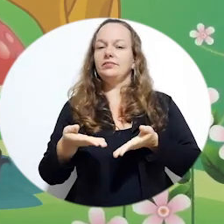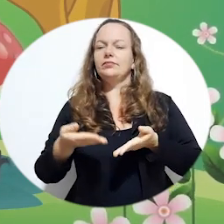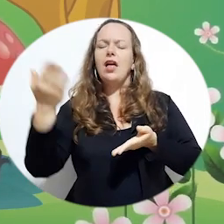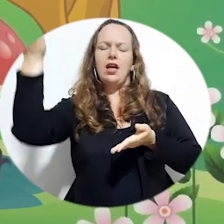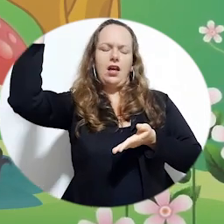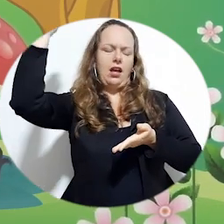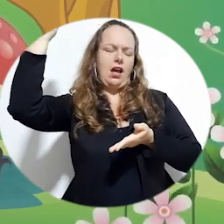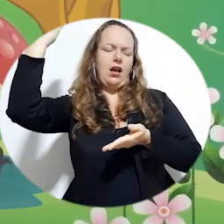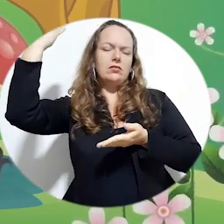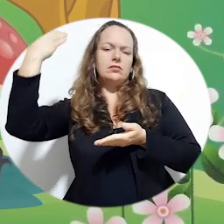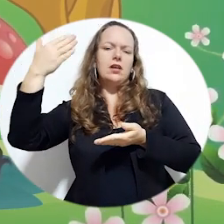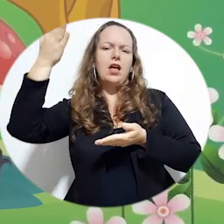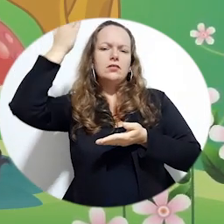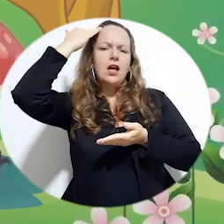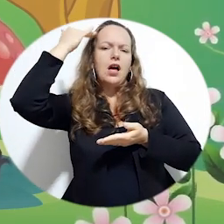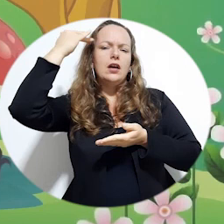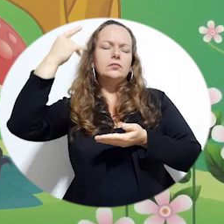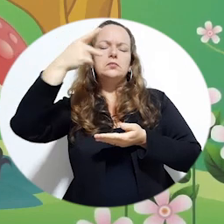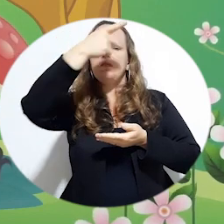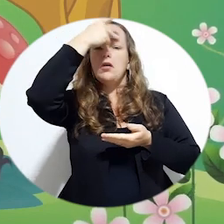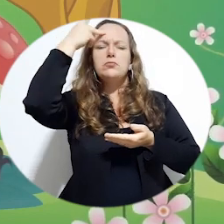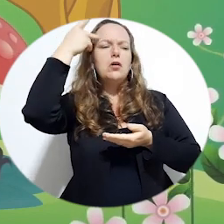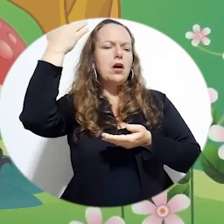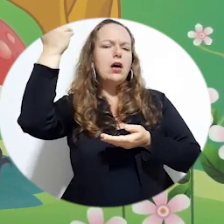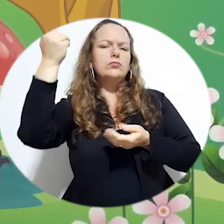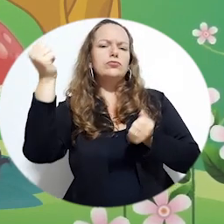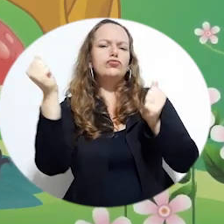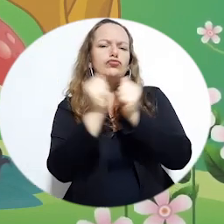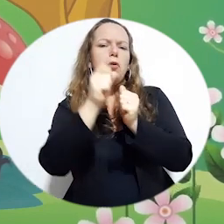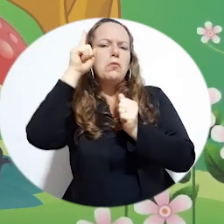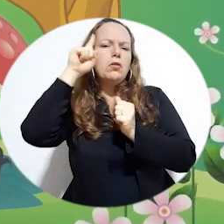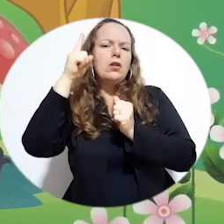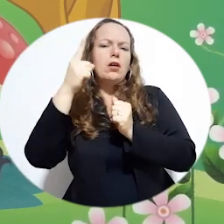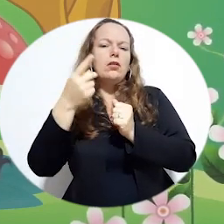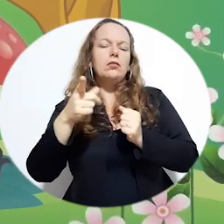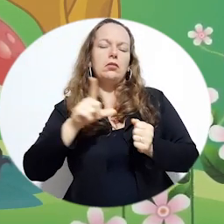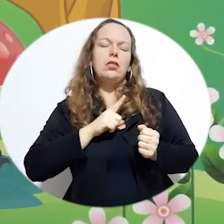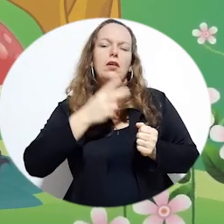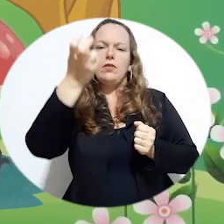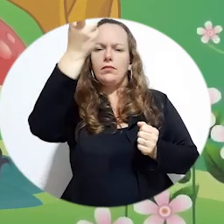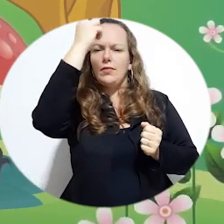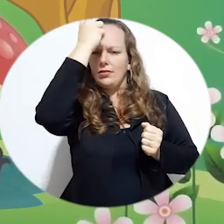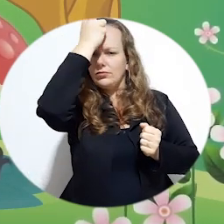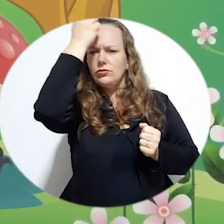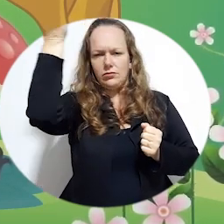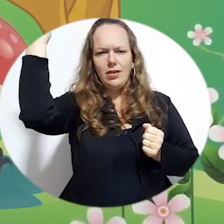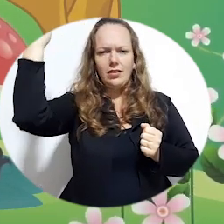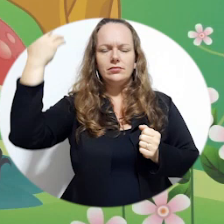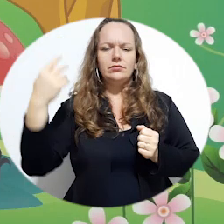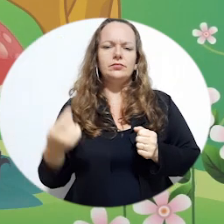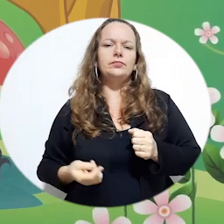Lembra quando o povo de Deus estava lá no Egito? Sim, eles estavam no Egito, eram